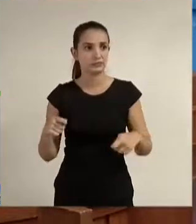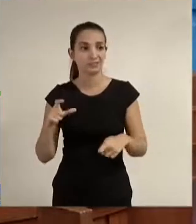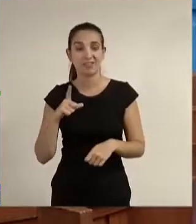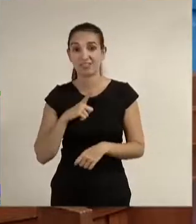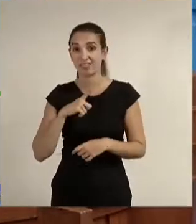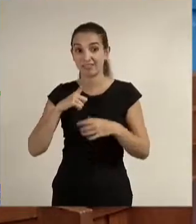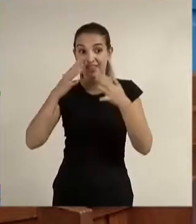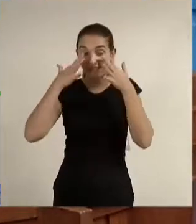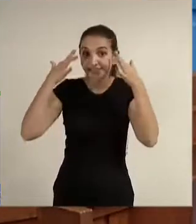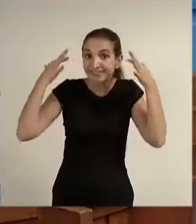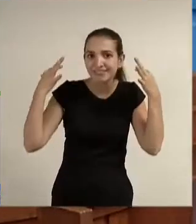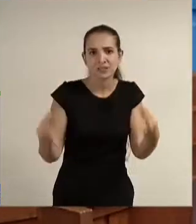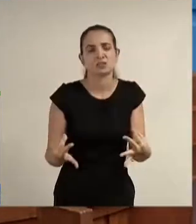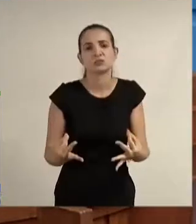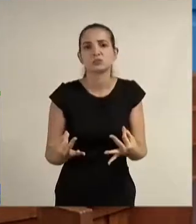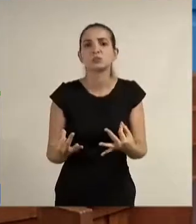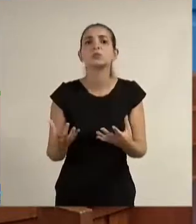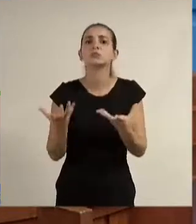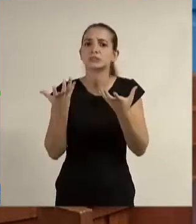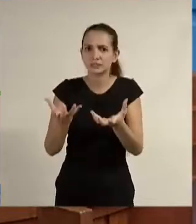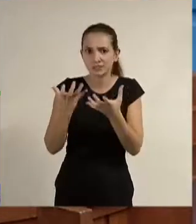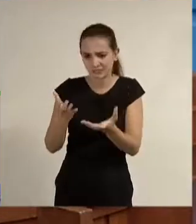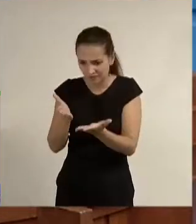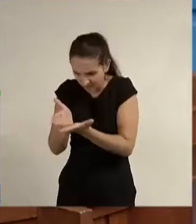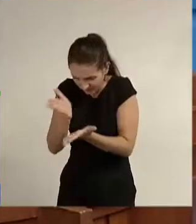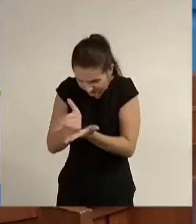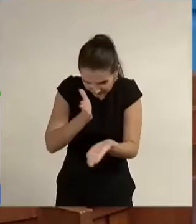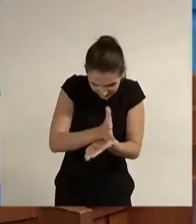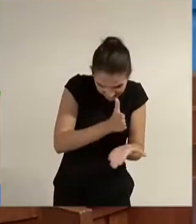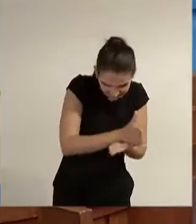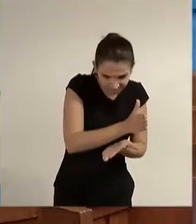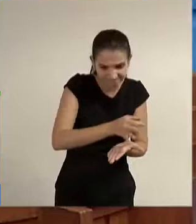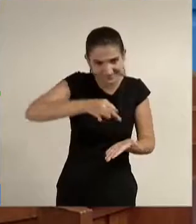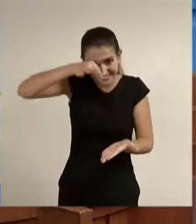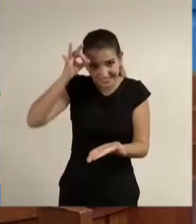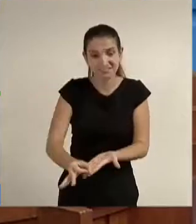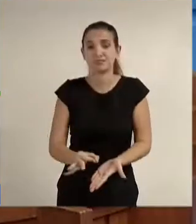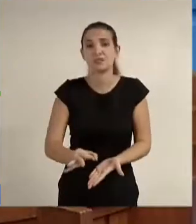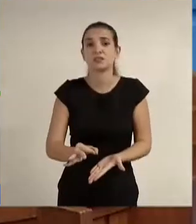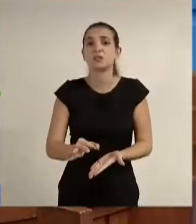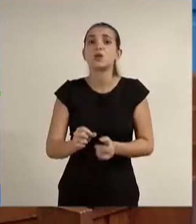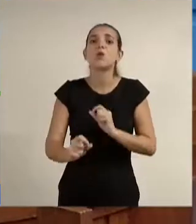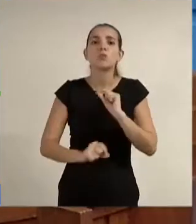atento a isso e procurar peregrinar, como tenho certeza que cada um deputado aqui faz,